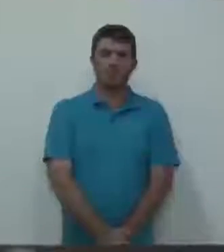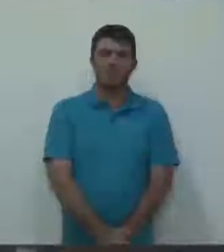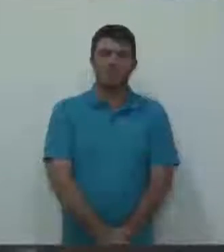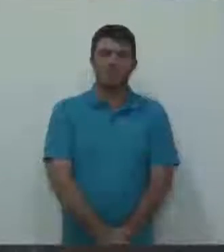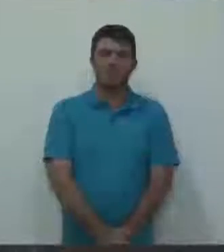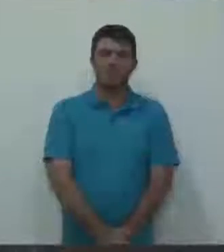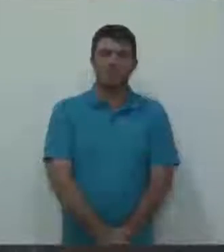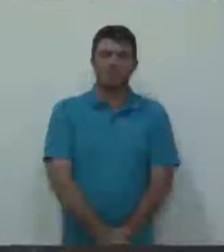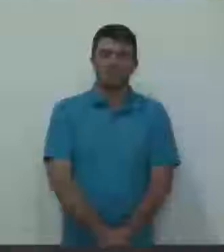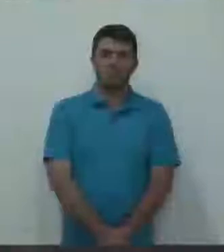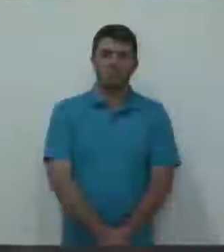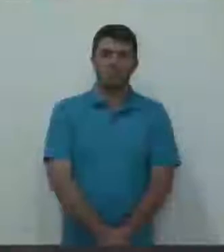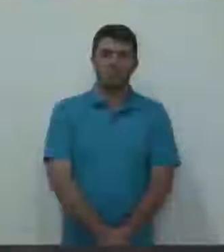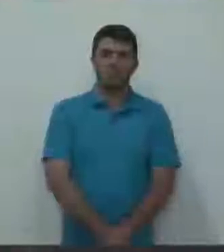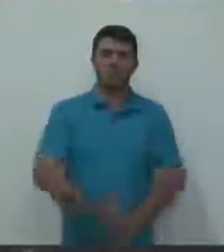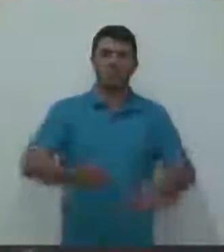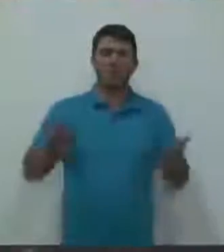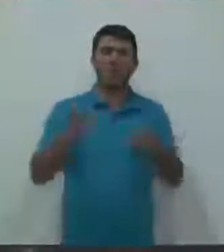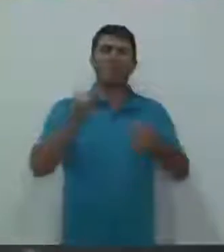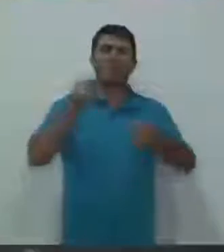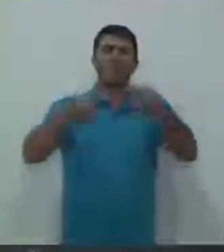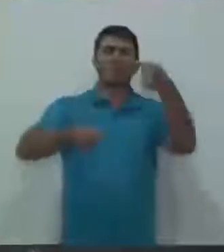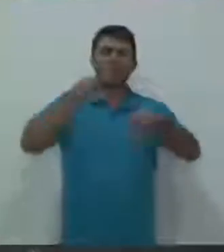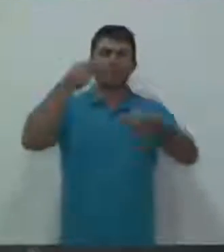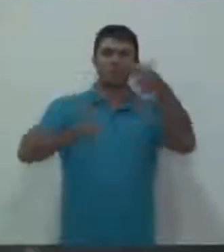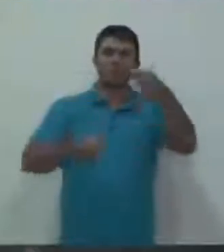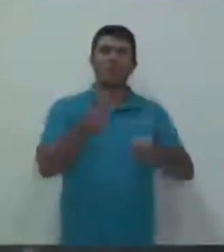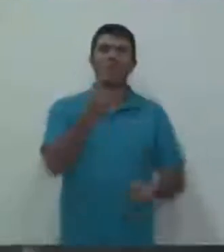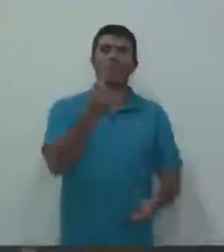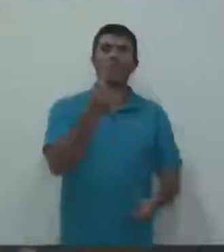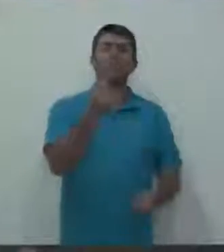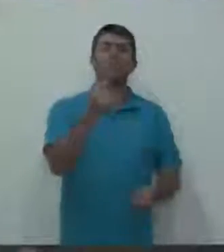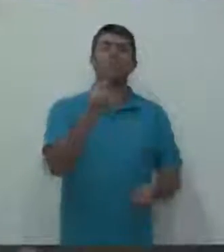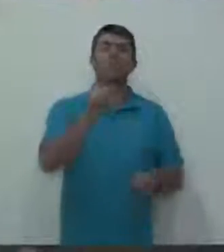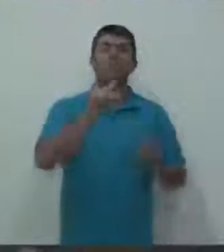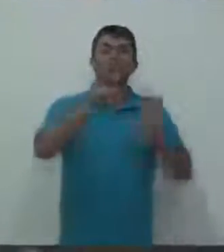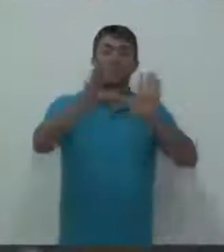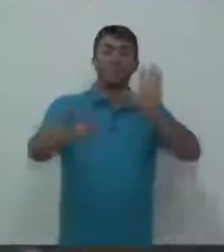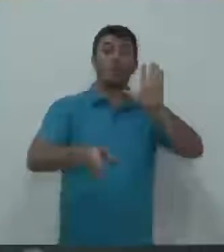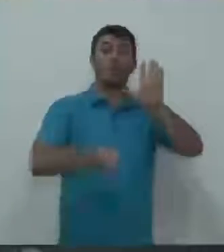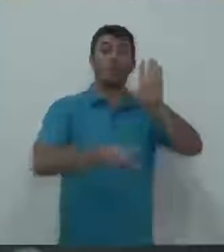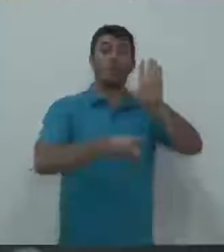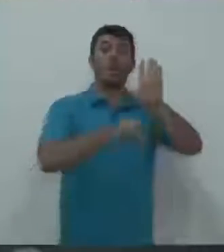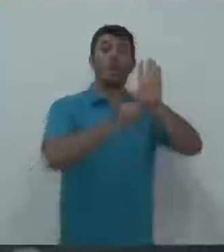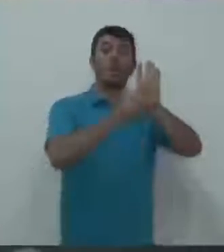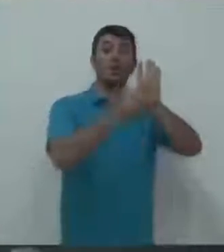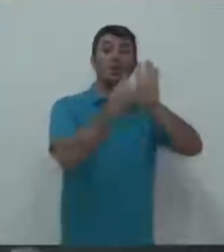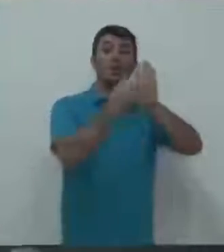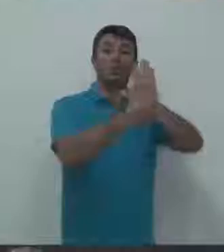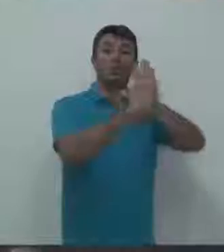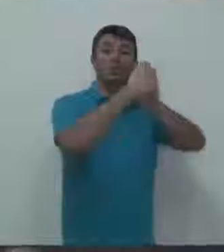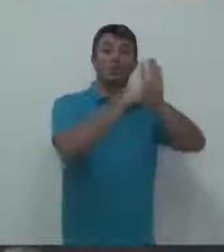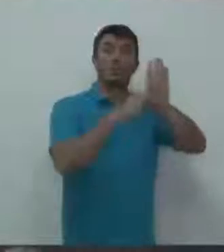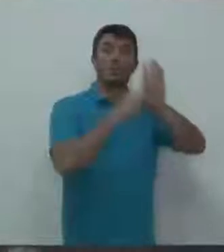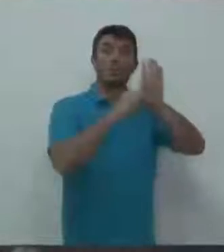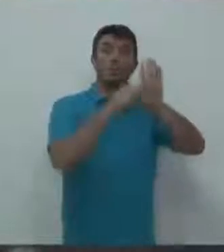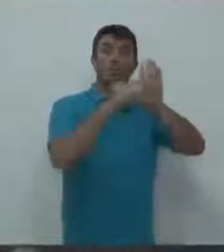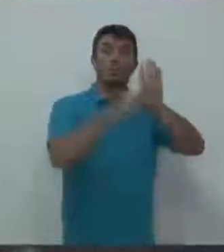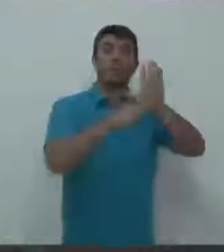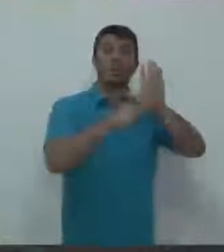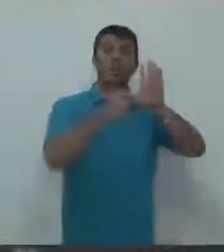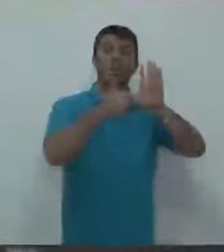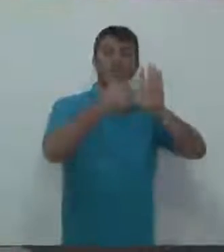Está em discussão única a emenda supressiva número 14 ao projeto de lei complementar número 2,